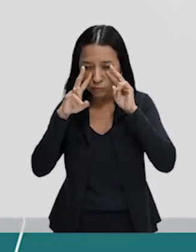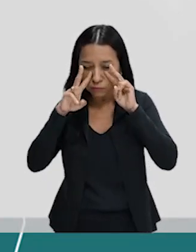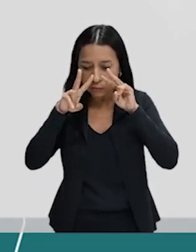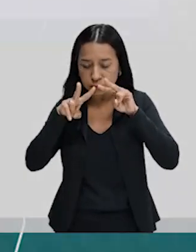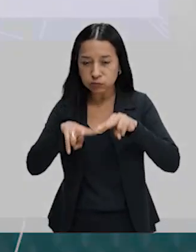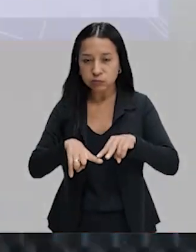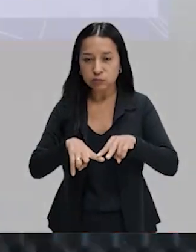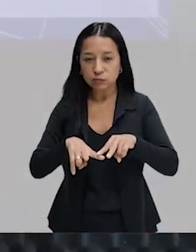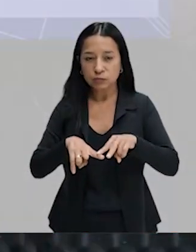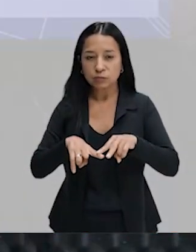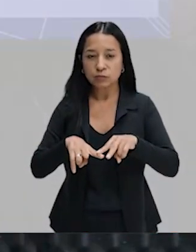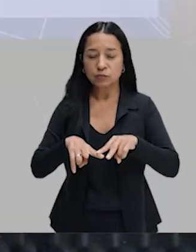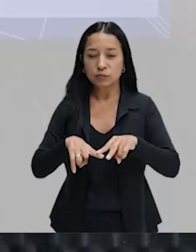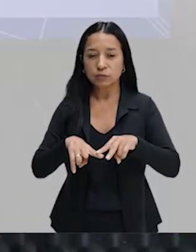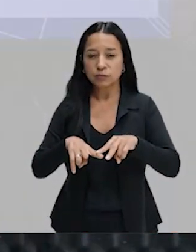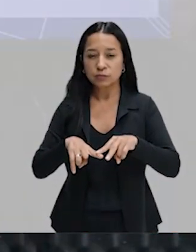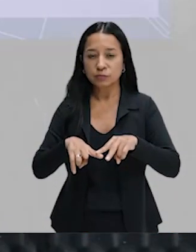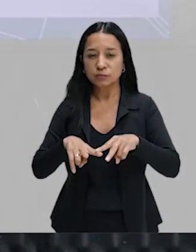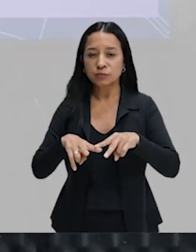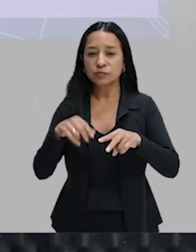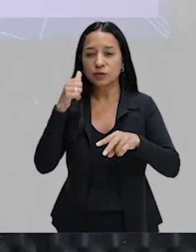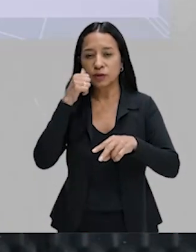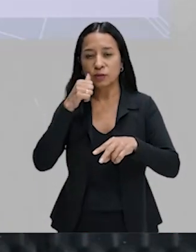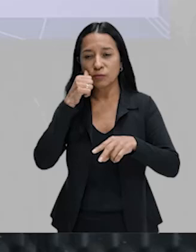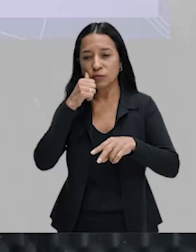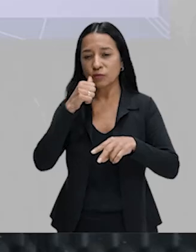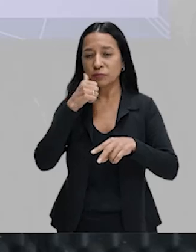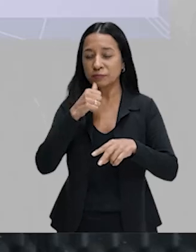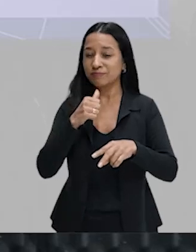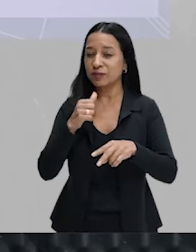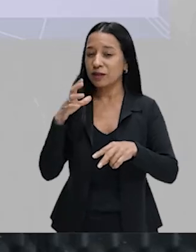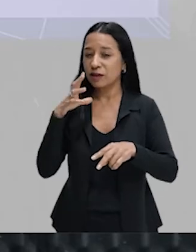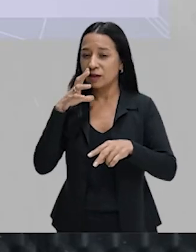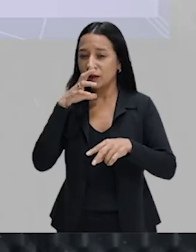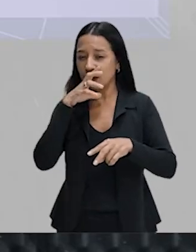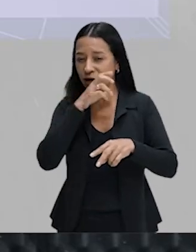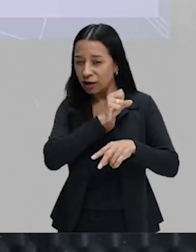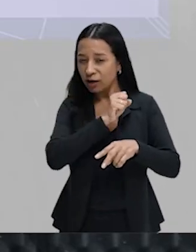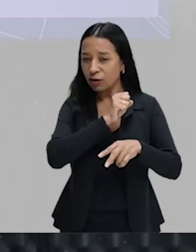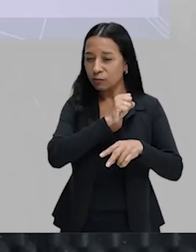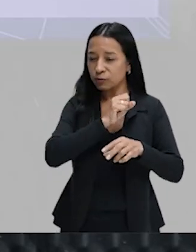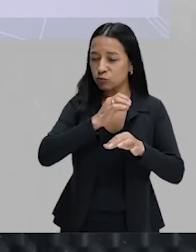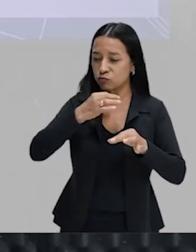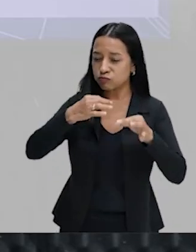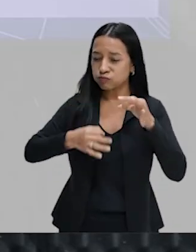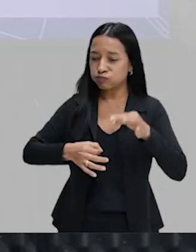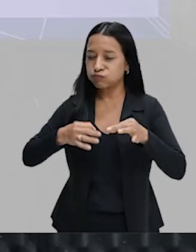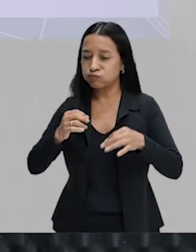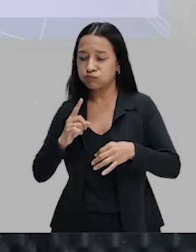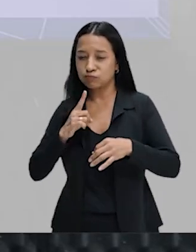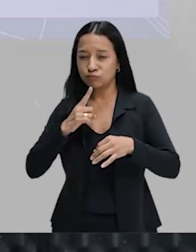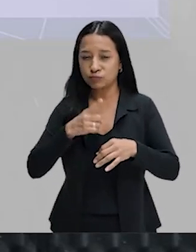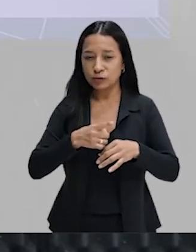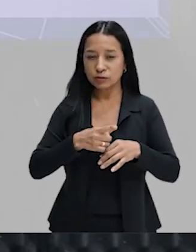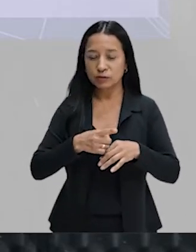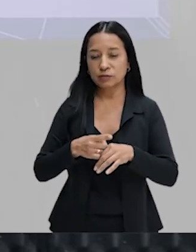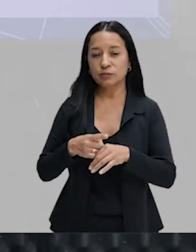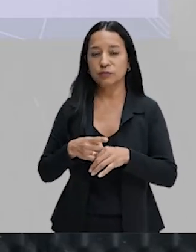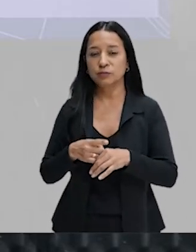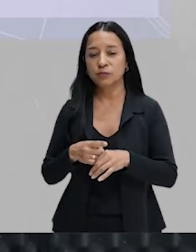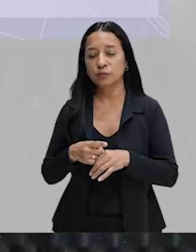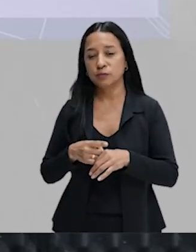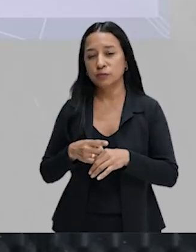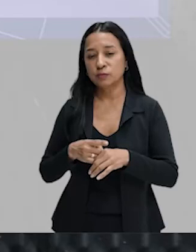vazou. Foi a demência logo as feras condenadas, mas Júpiter, sorrindo,